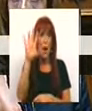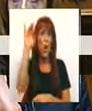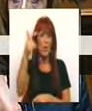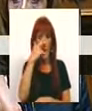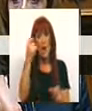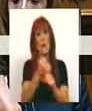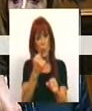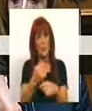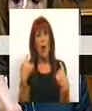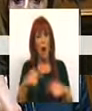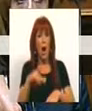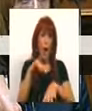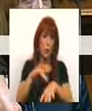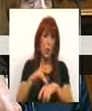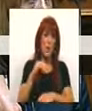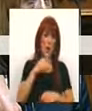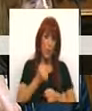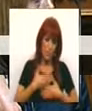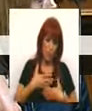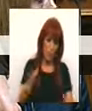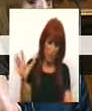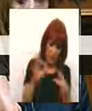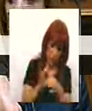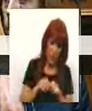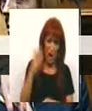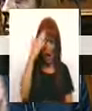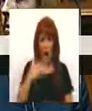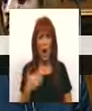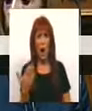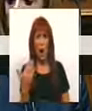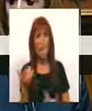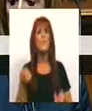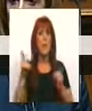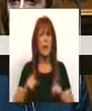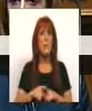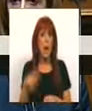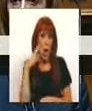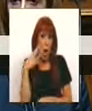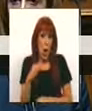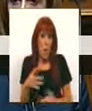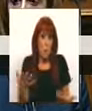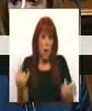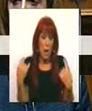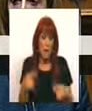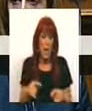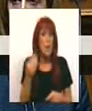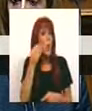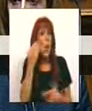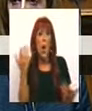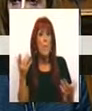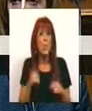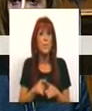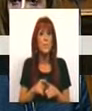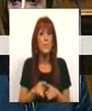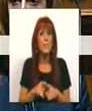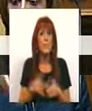aos trabalhadores as doenças profissionais as incapacidades e isso naturalmente que se tem que traduzir o que